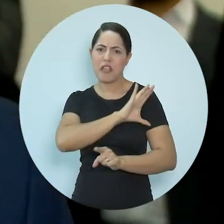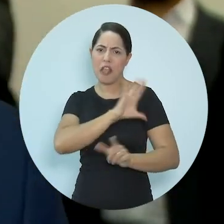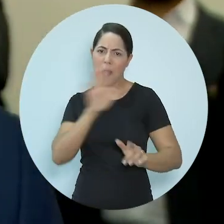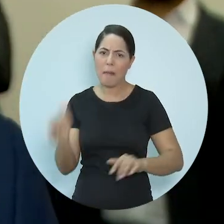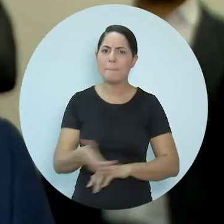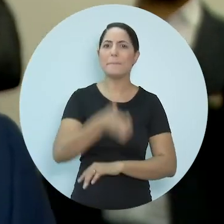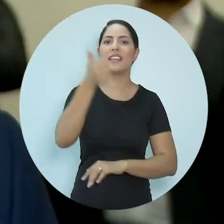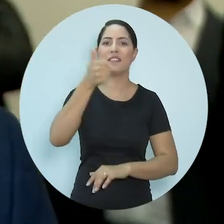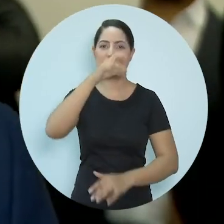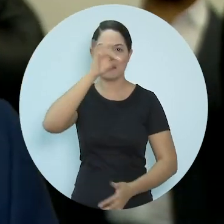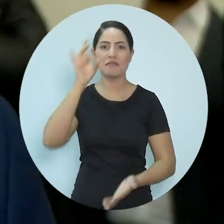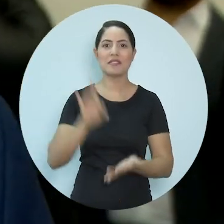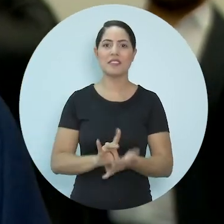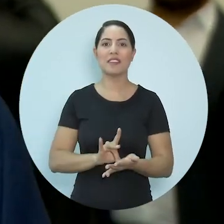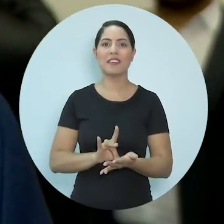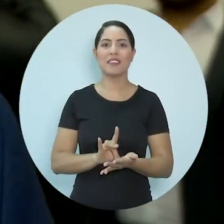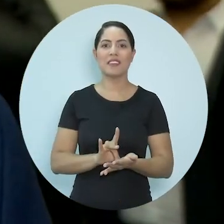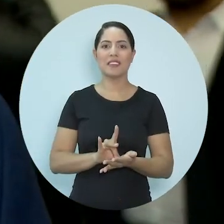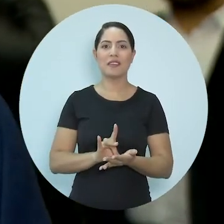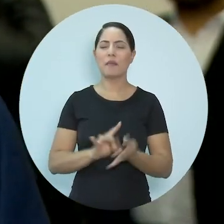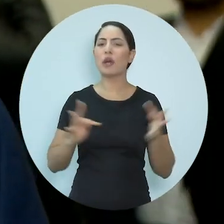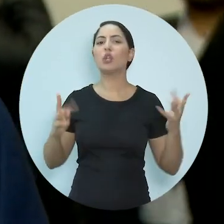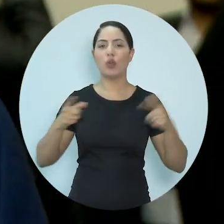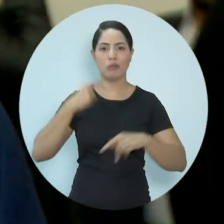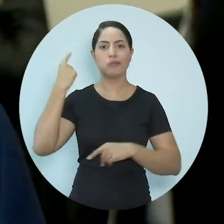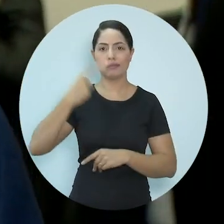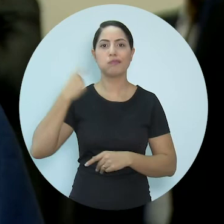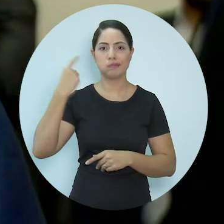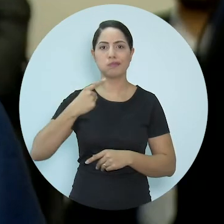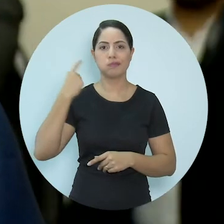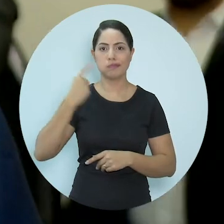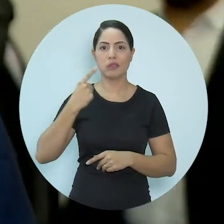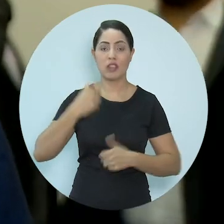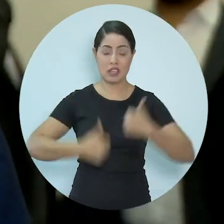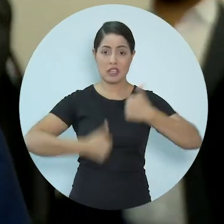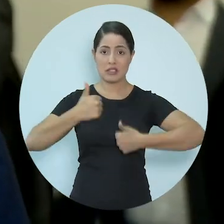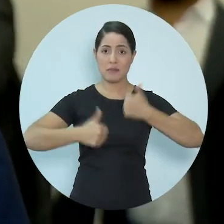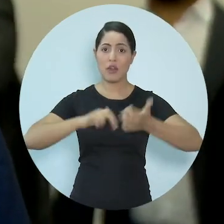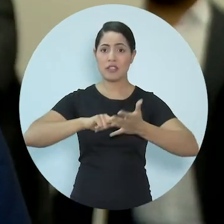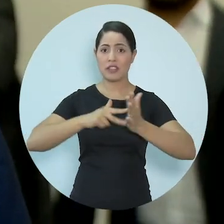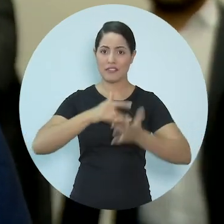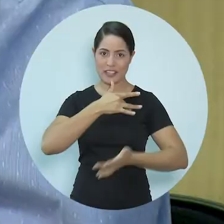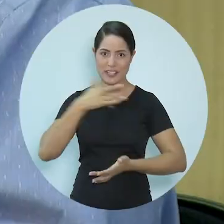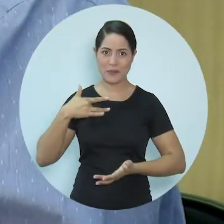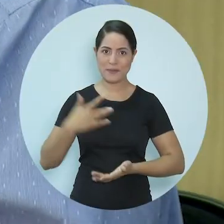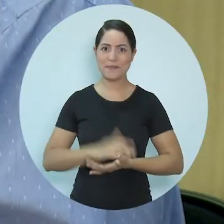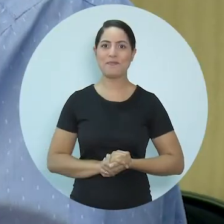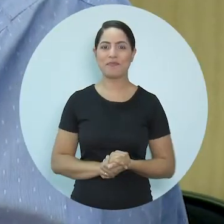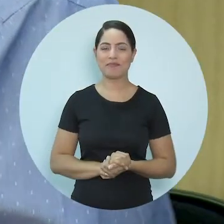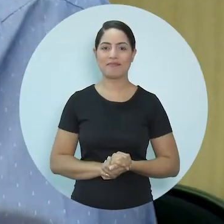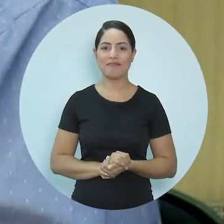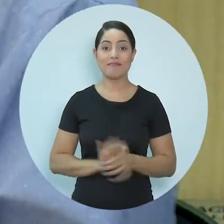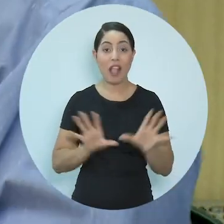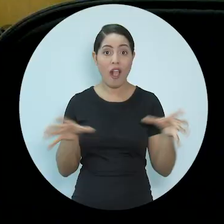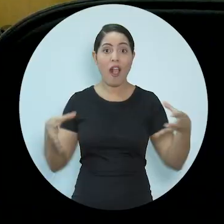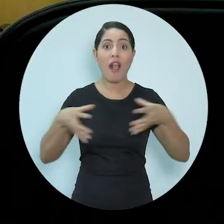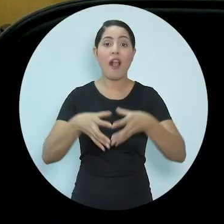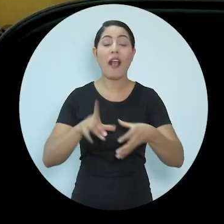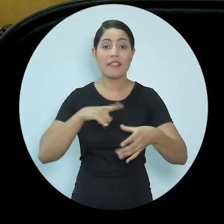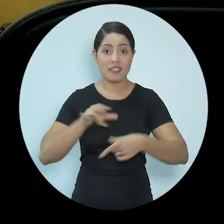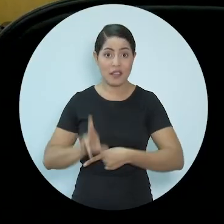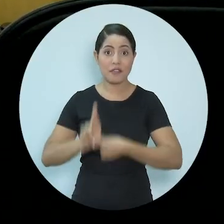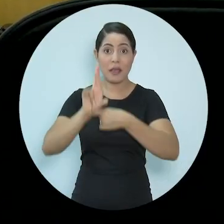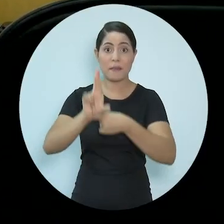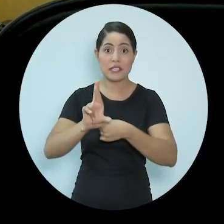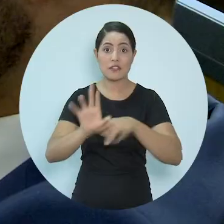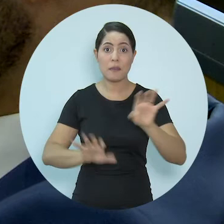trazer benefícios para a advocacia dentro do esporte, porque entendemos que o esporte é saúde. O colegiado contou com a presença